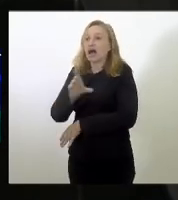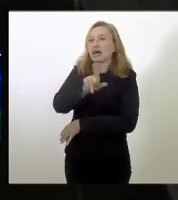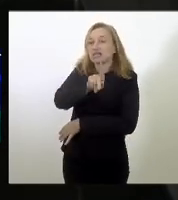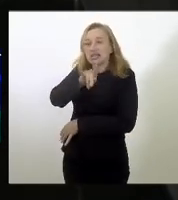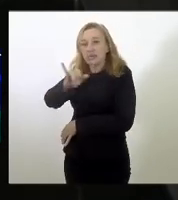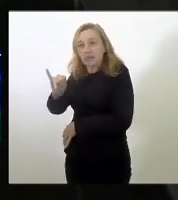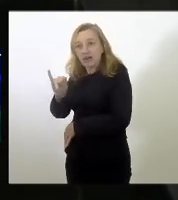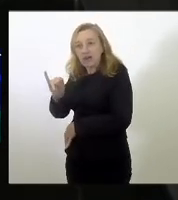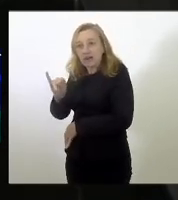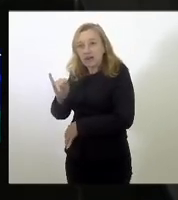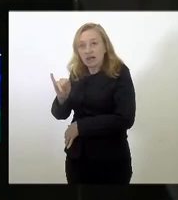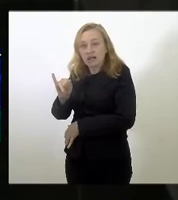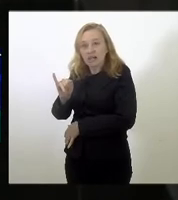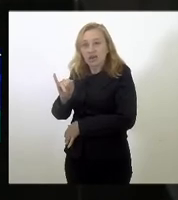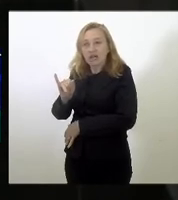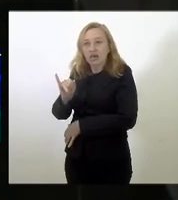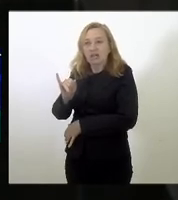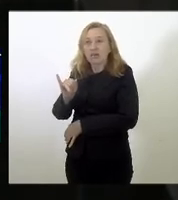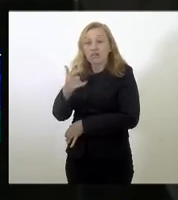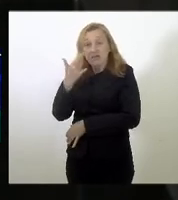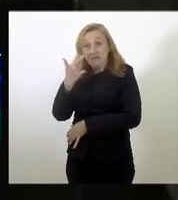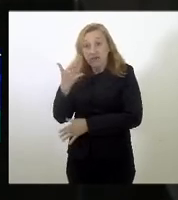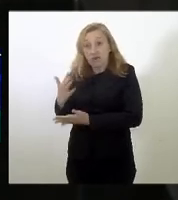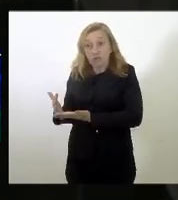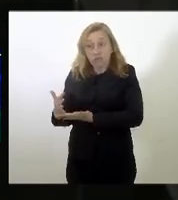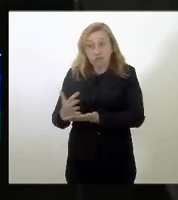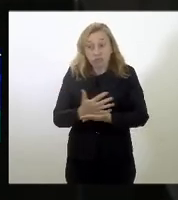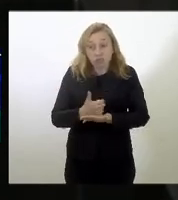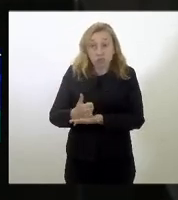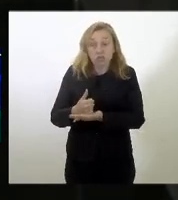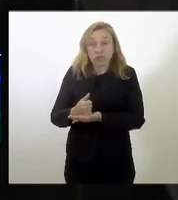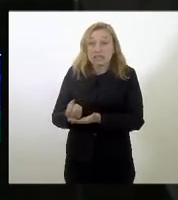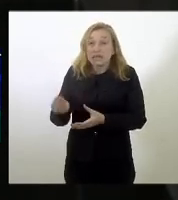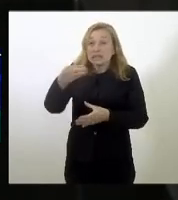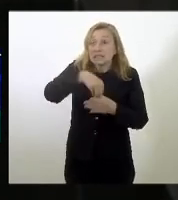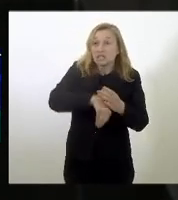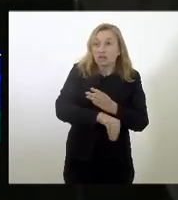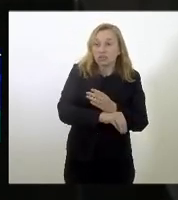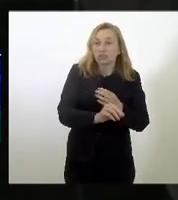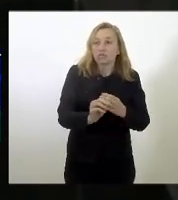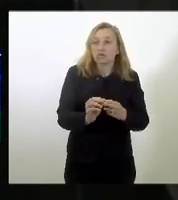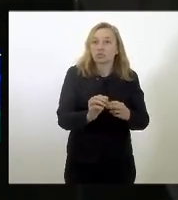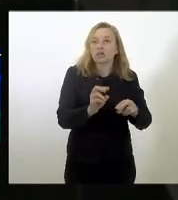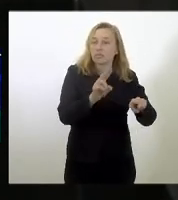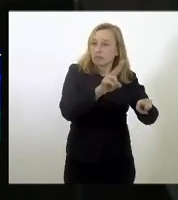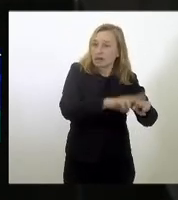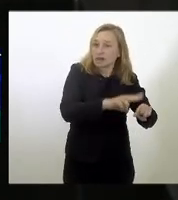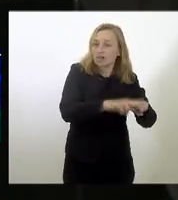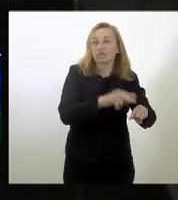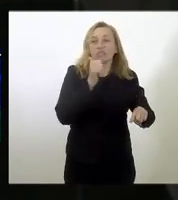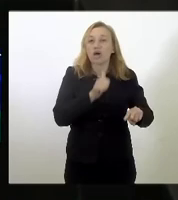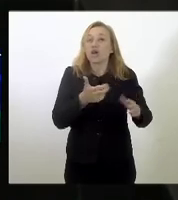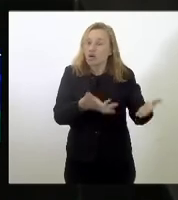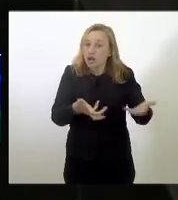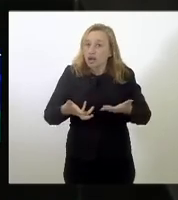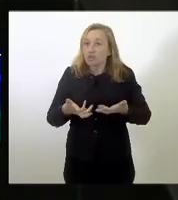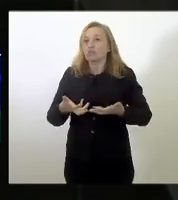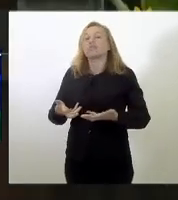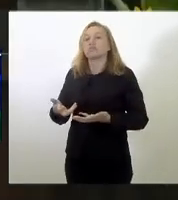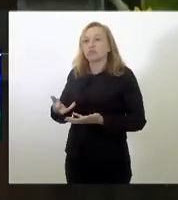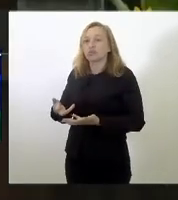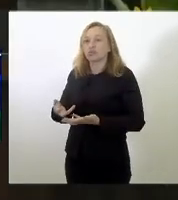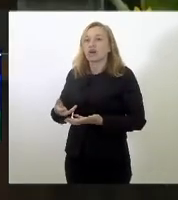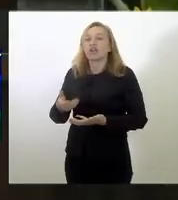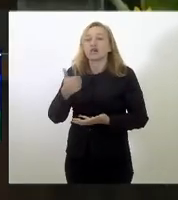CPI que vai apurar os abusos sexuais dentro do sistema DEGASE, e eu quero convidá-la, Tia Ju, e os demais deputados